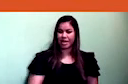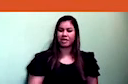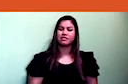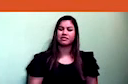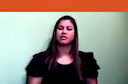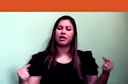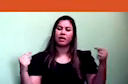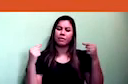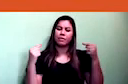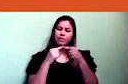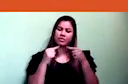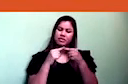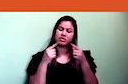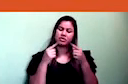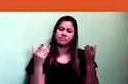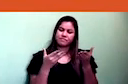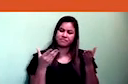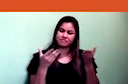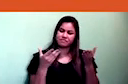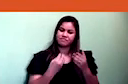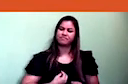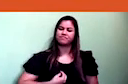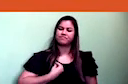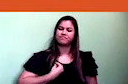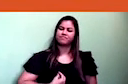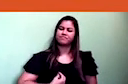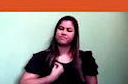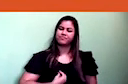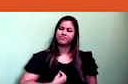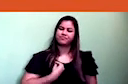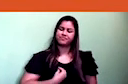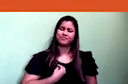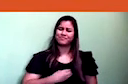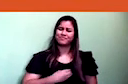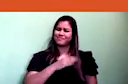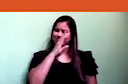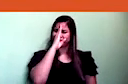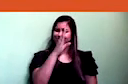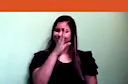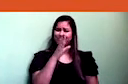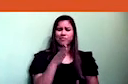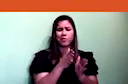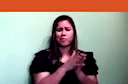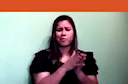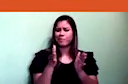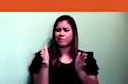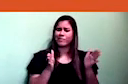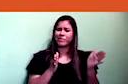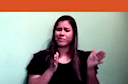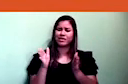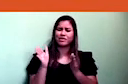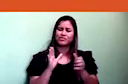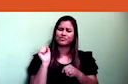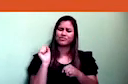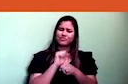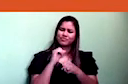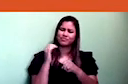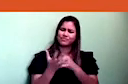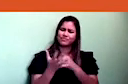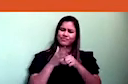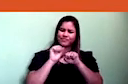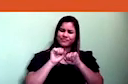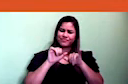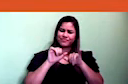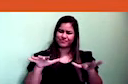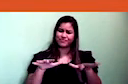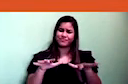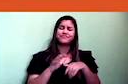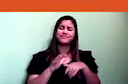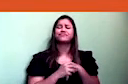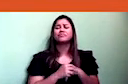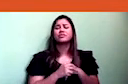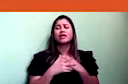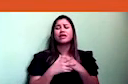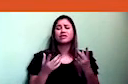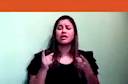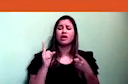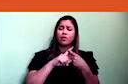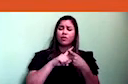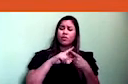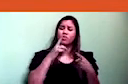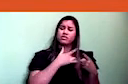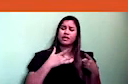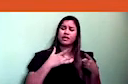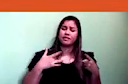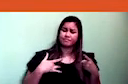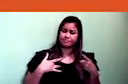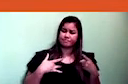que estamos vivendo, né, de pandemia, então eu diria que a saúde emocional e a saúde mental, elas andam lado